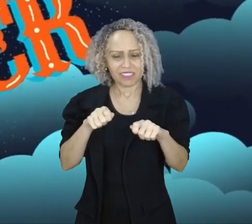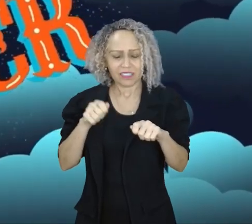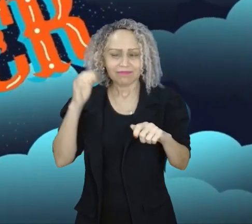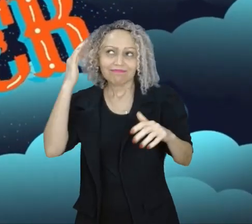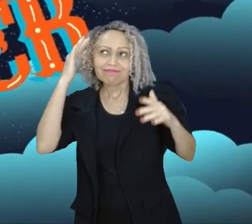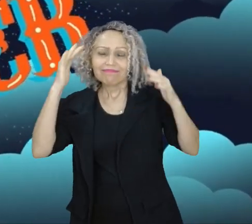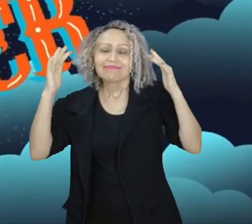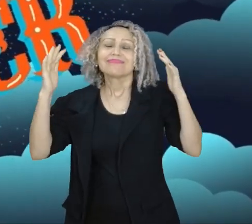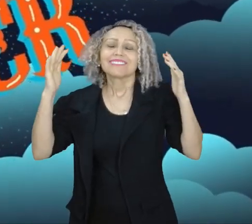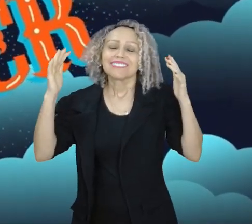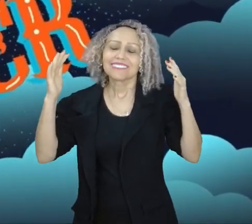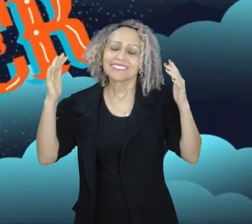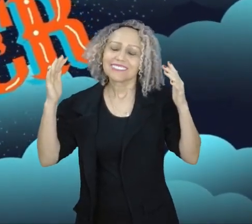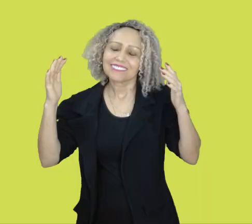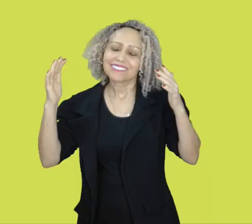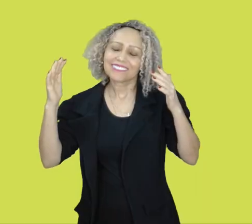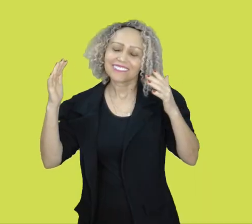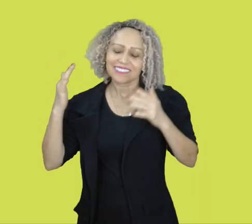viver.